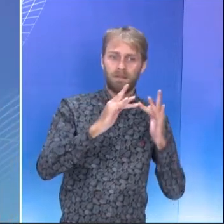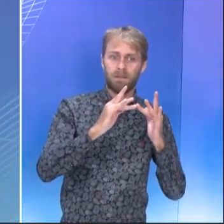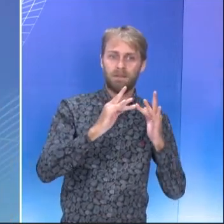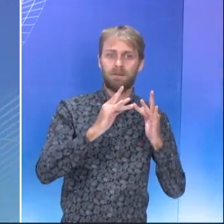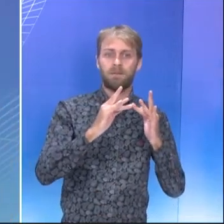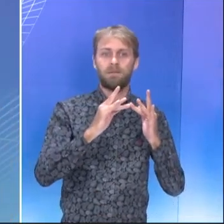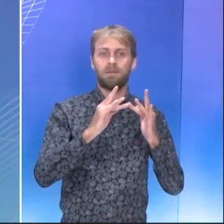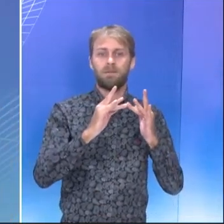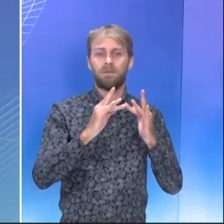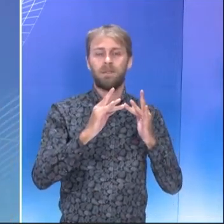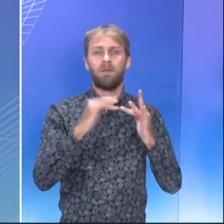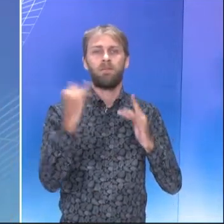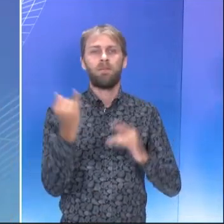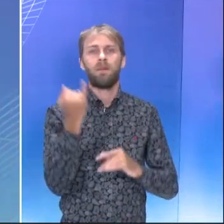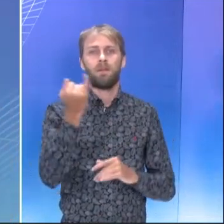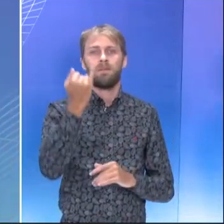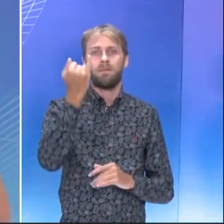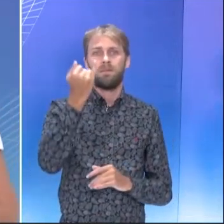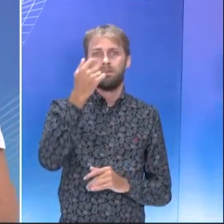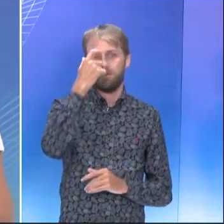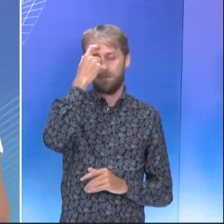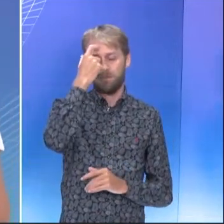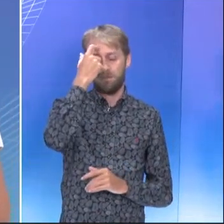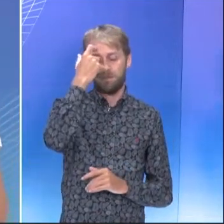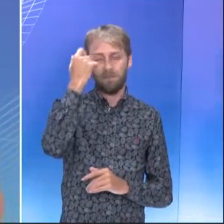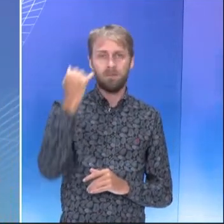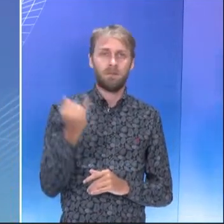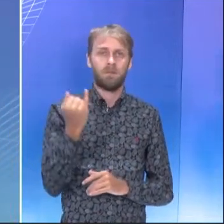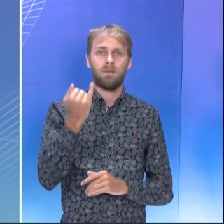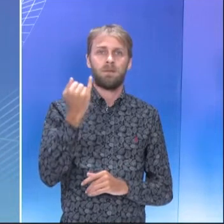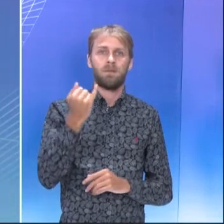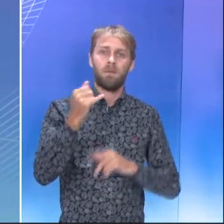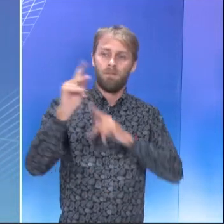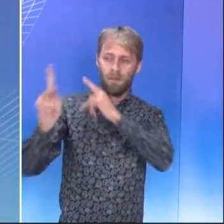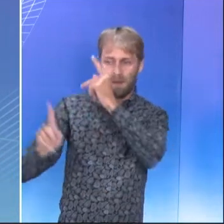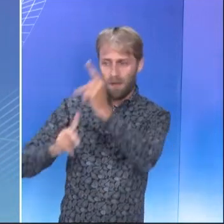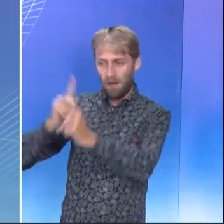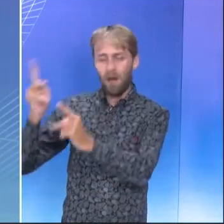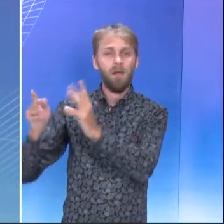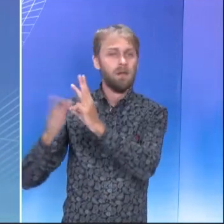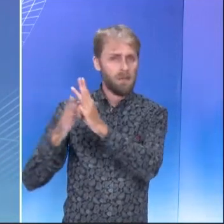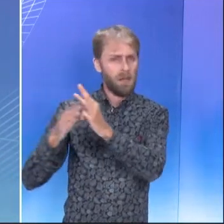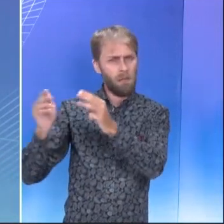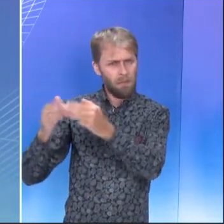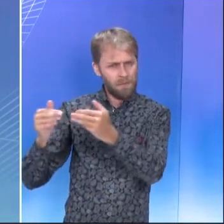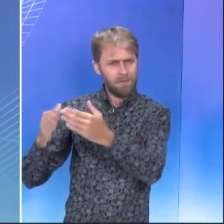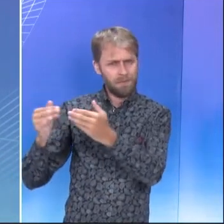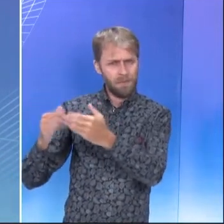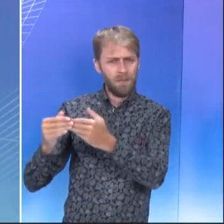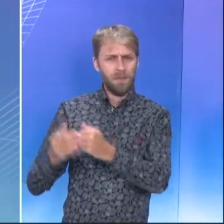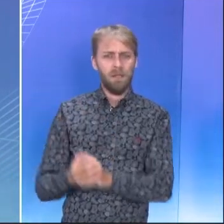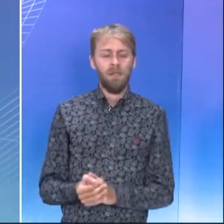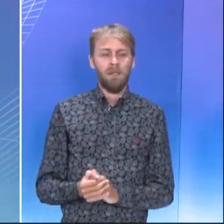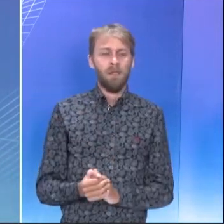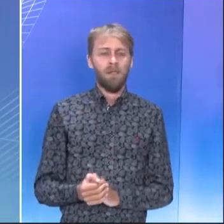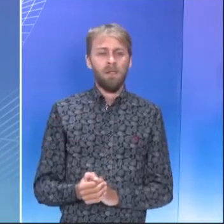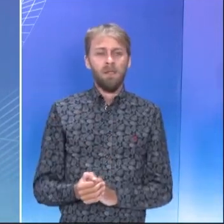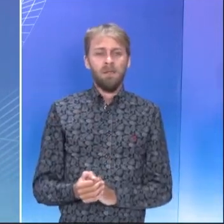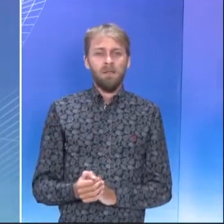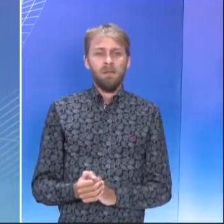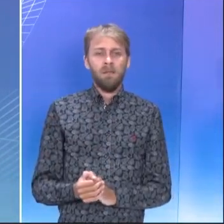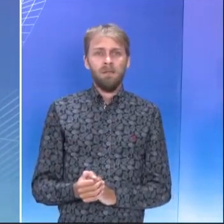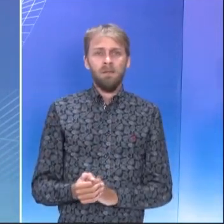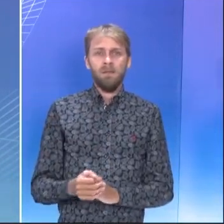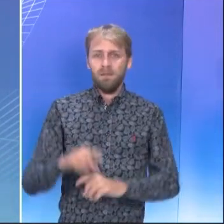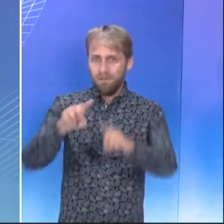que é a vinculação fundamental e por isso que os povos continuam reivindicando esse espaço. Demarcação do